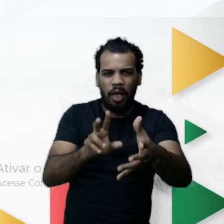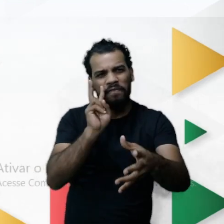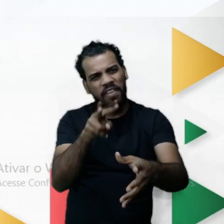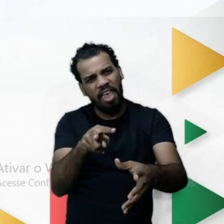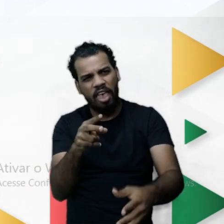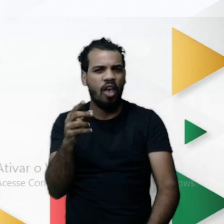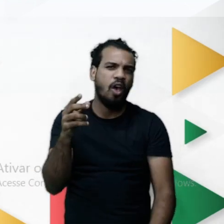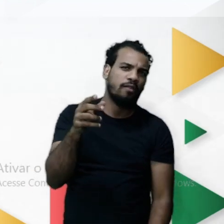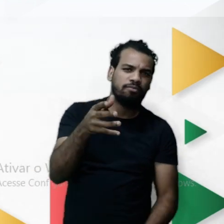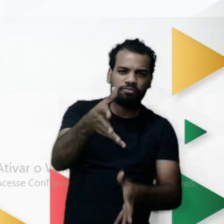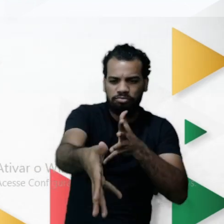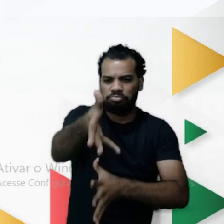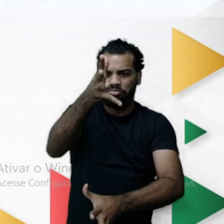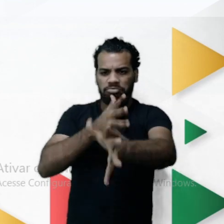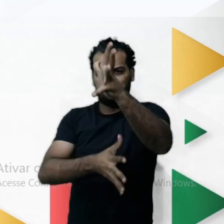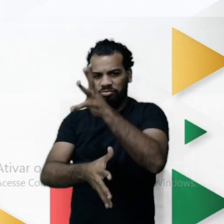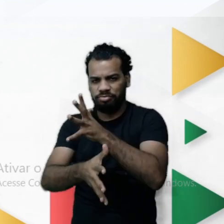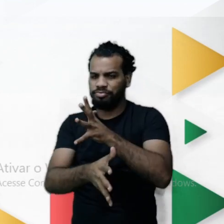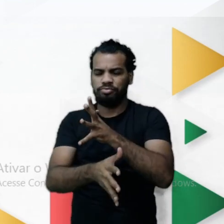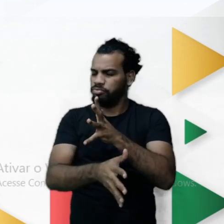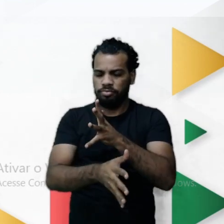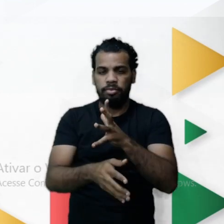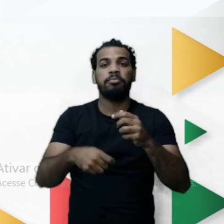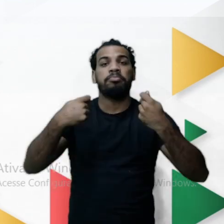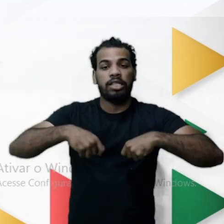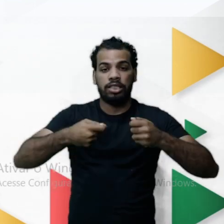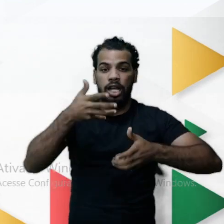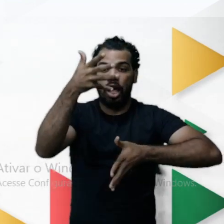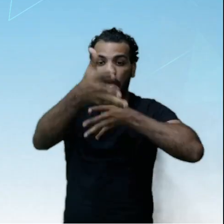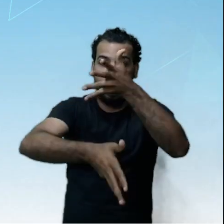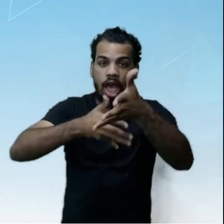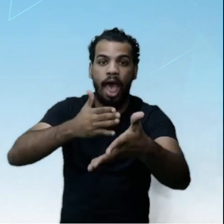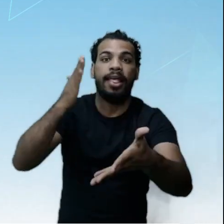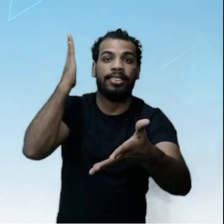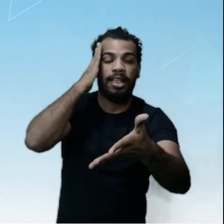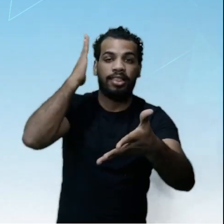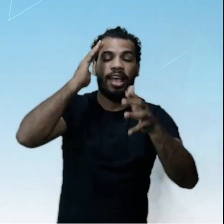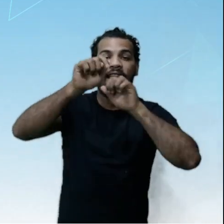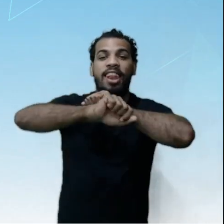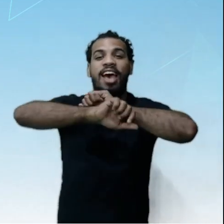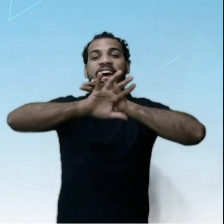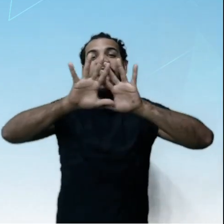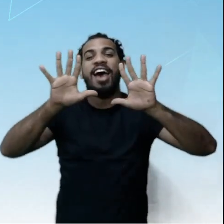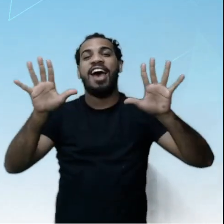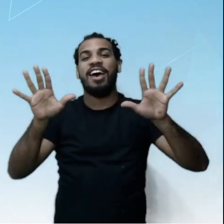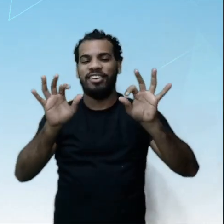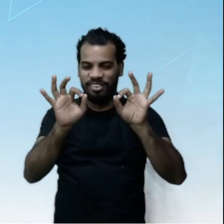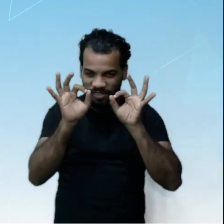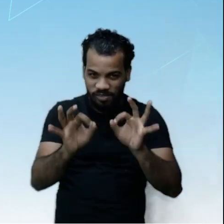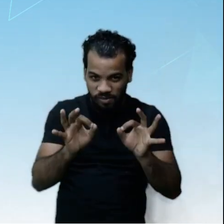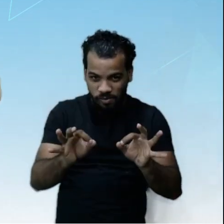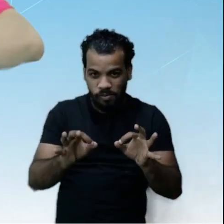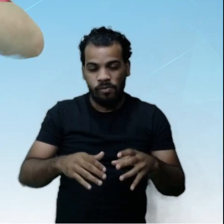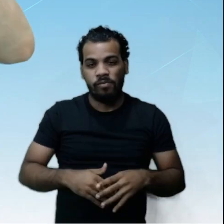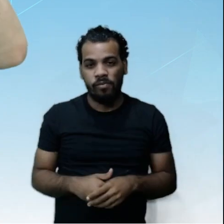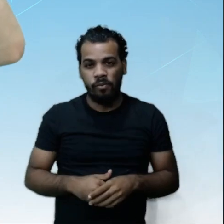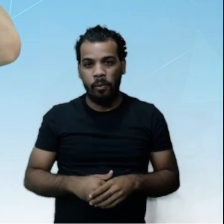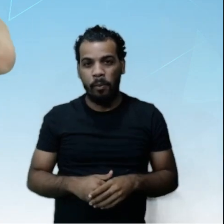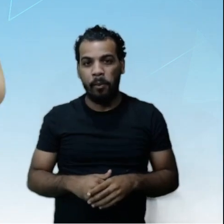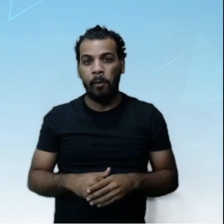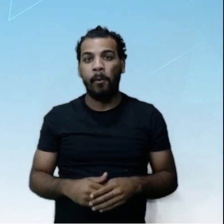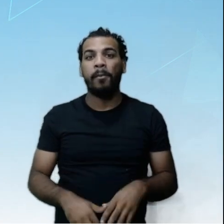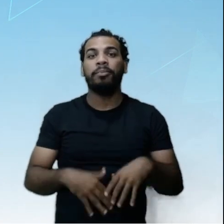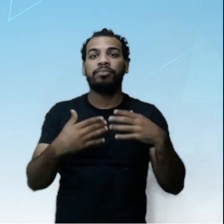é fazer-se entender. É de Renato Ribeiro e é isso aí. Então vamos conhecer hoje um pouco sobre os